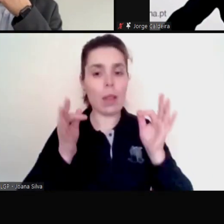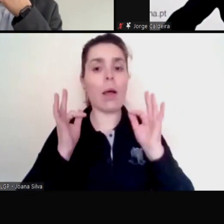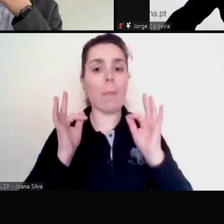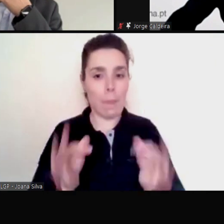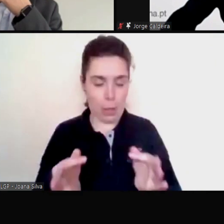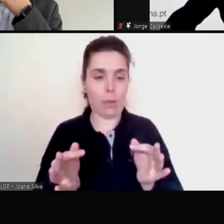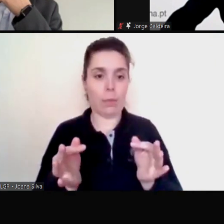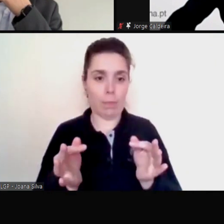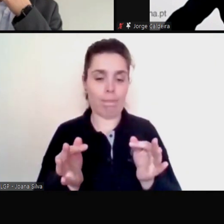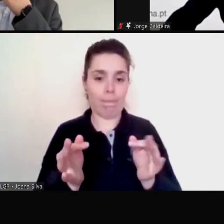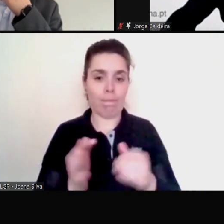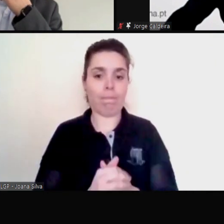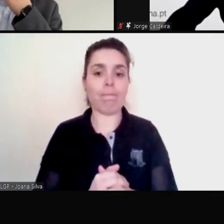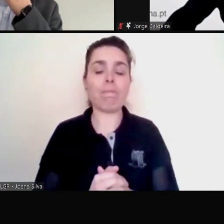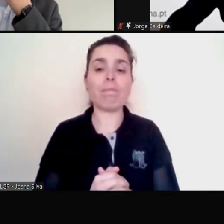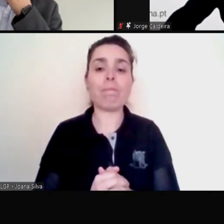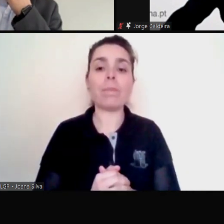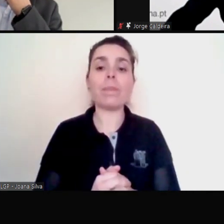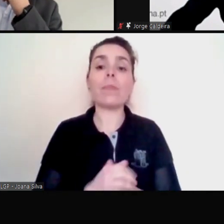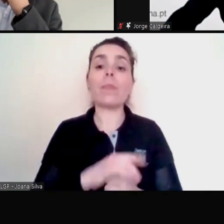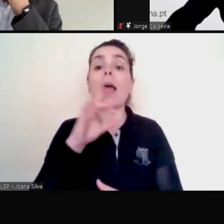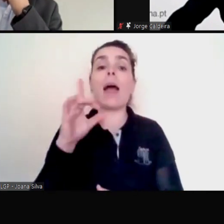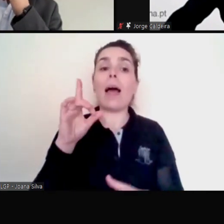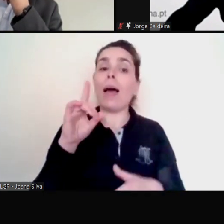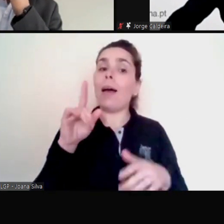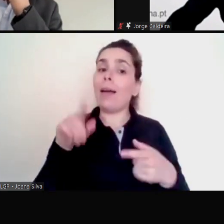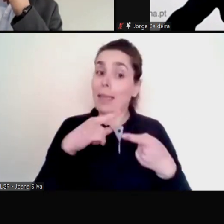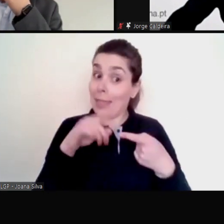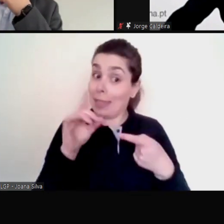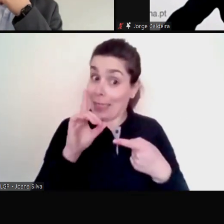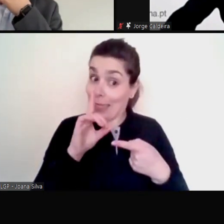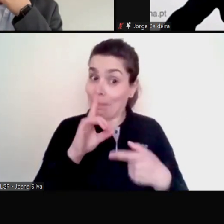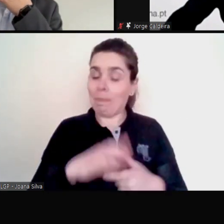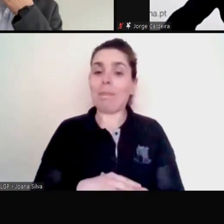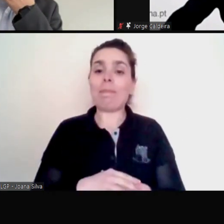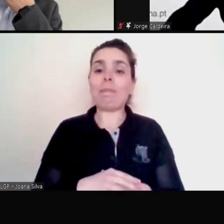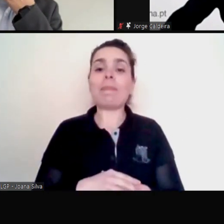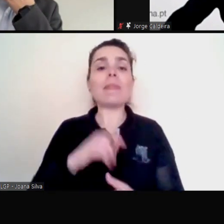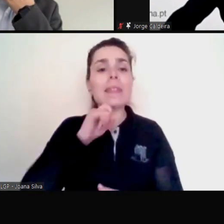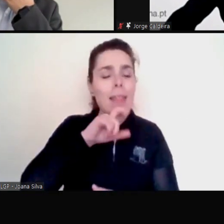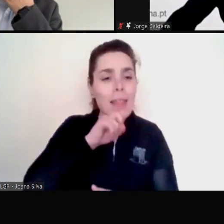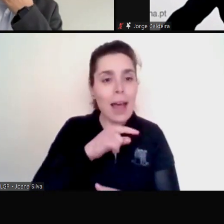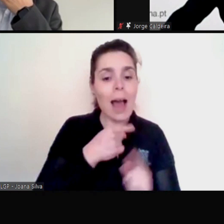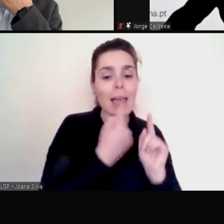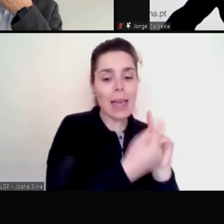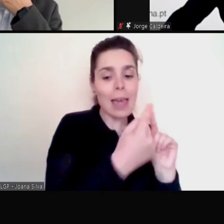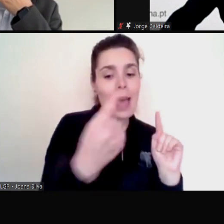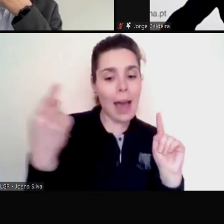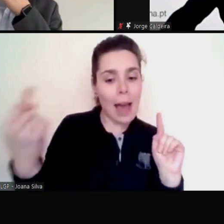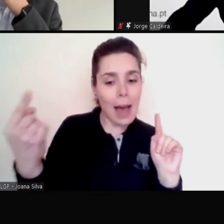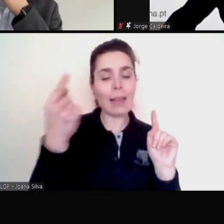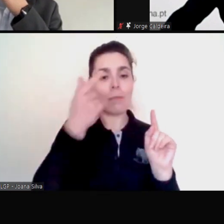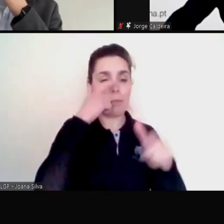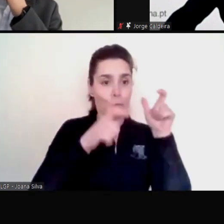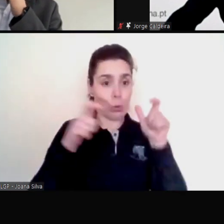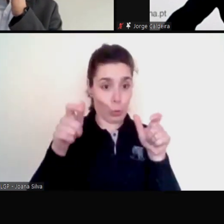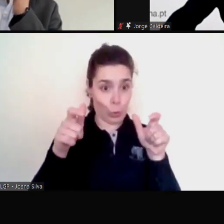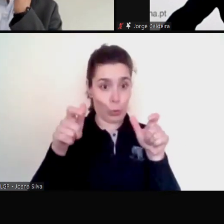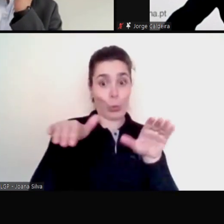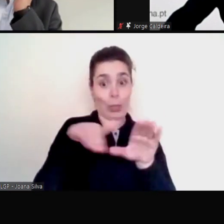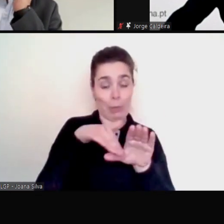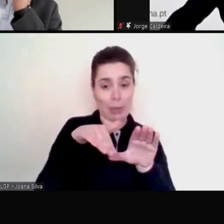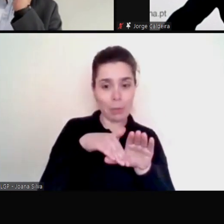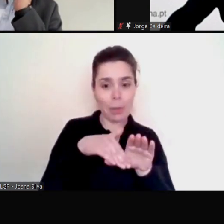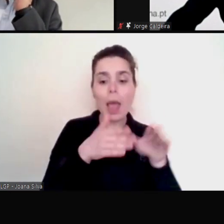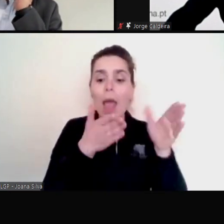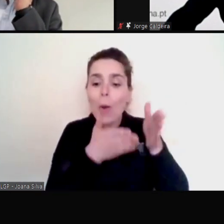grande. Sexta vantagem, permitimos que cada formando ou participante construa